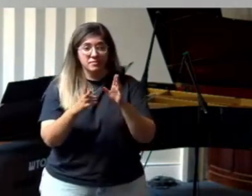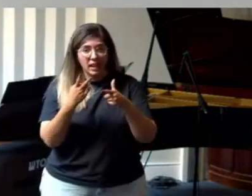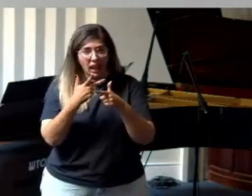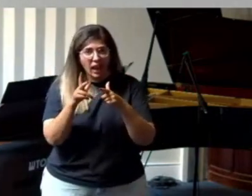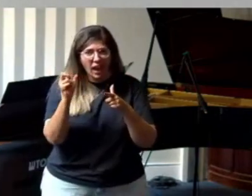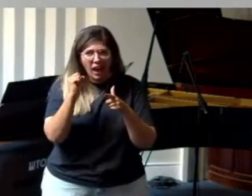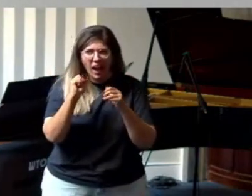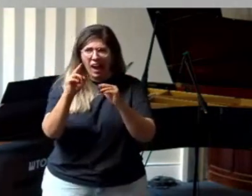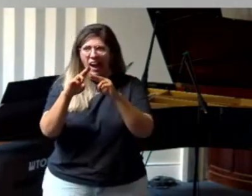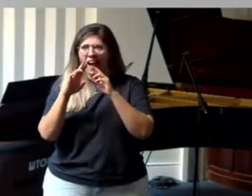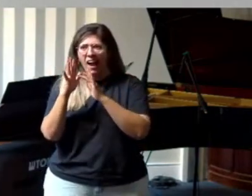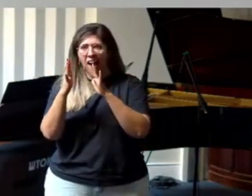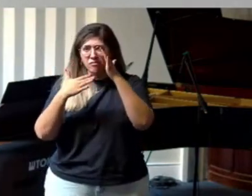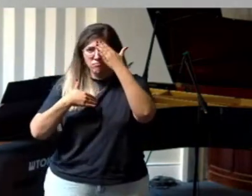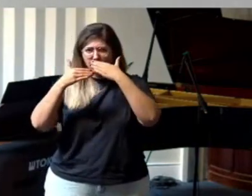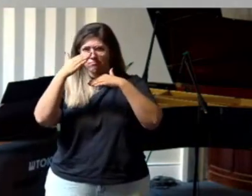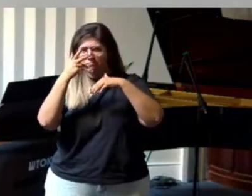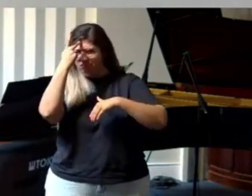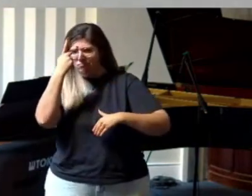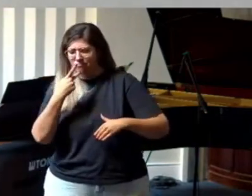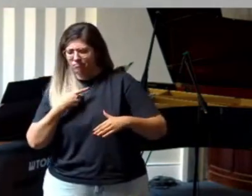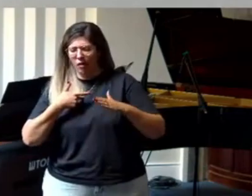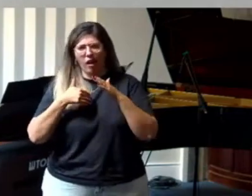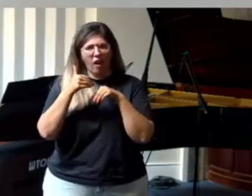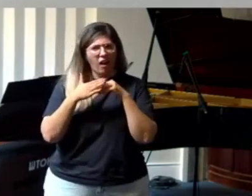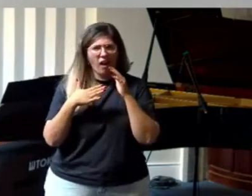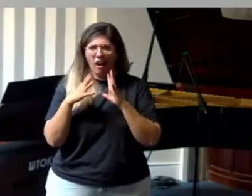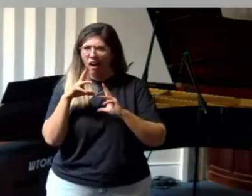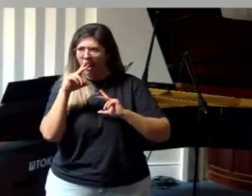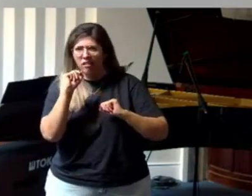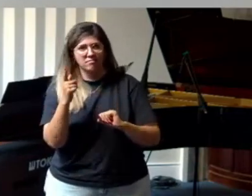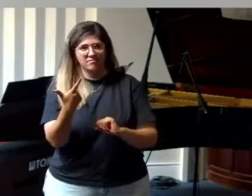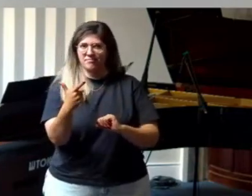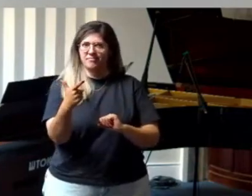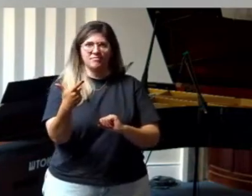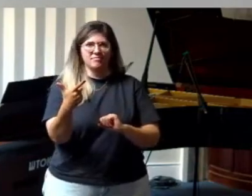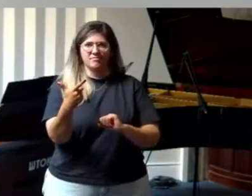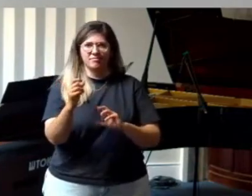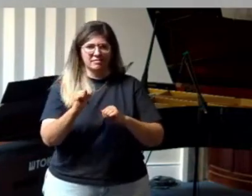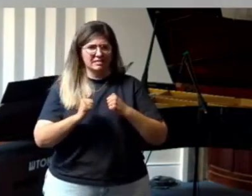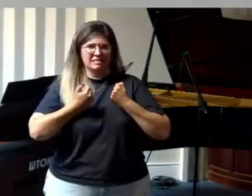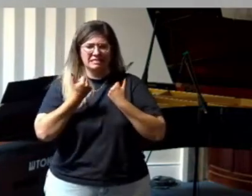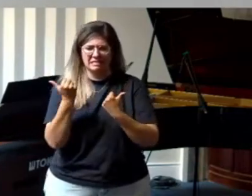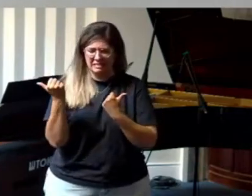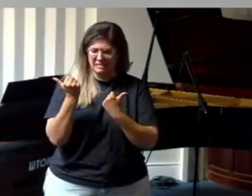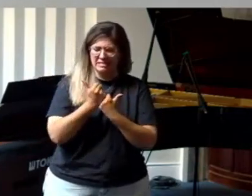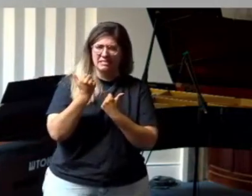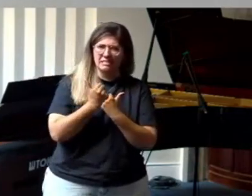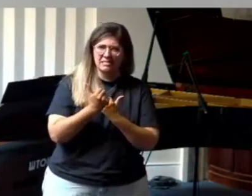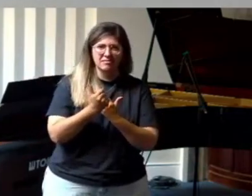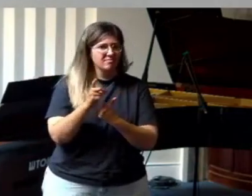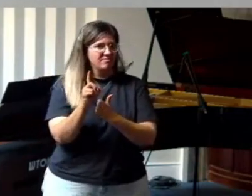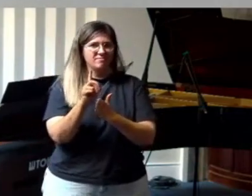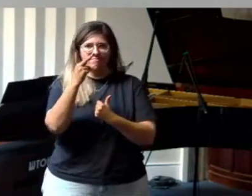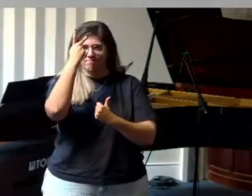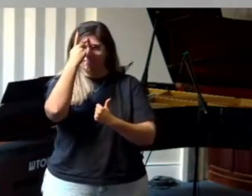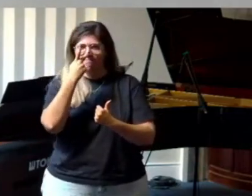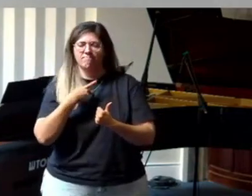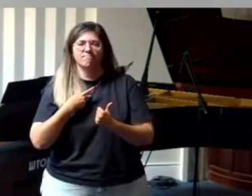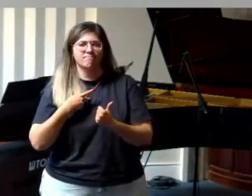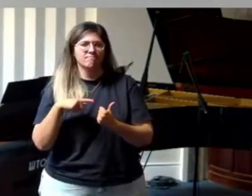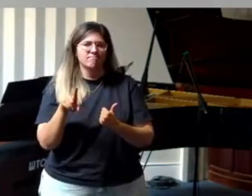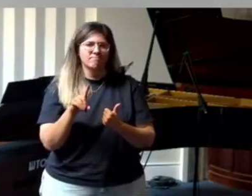vitória garantida por nossas forças. É por isso que essa não é uma caminhada sustentada por nosso poder.